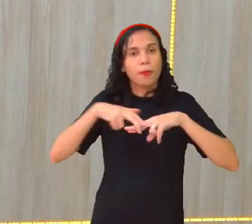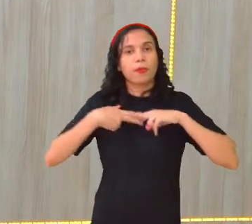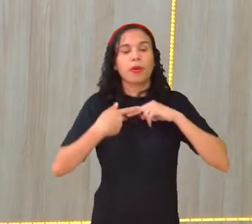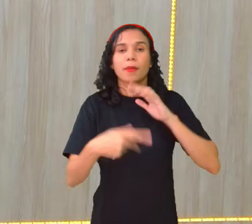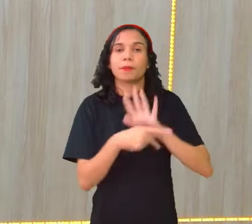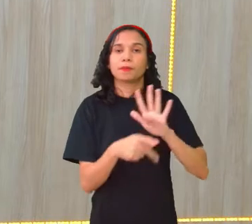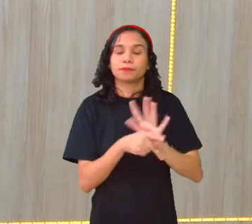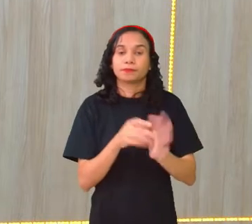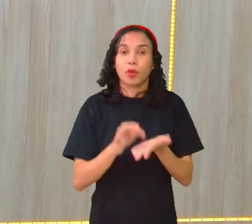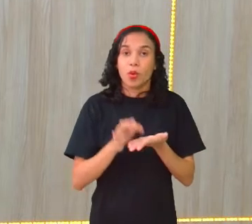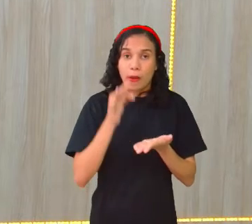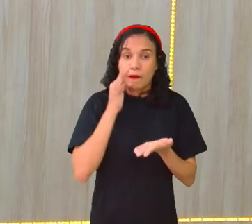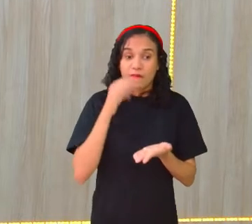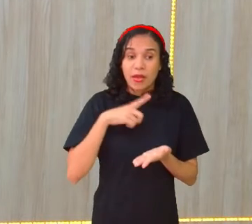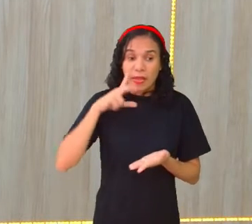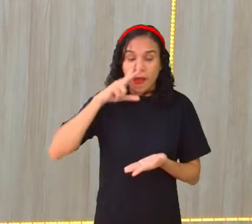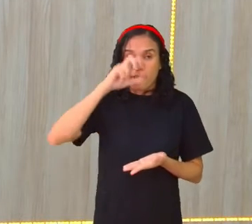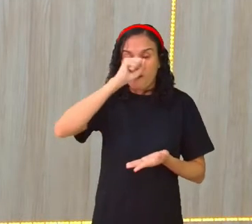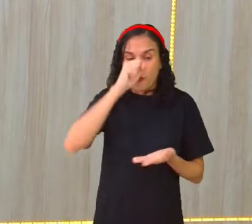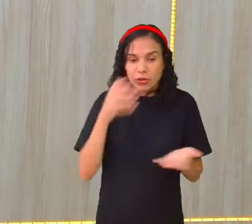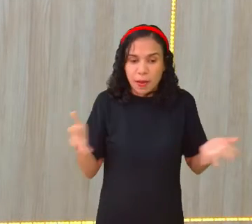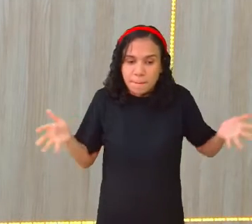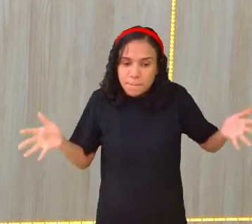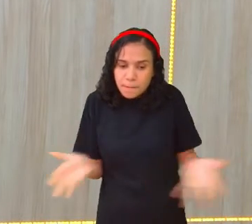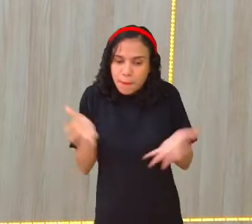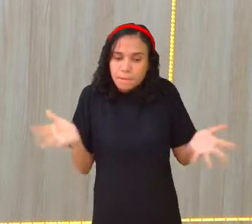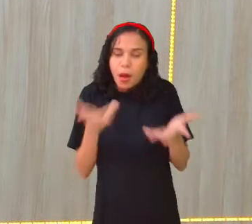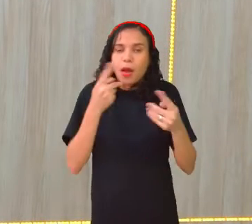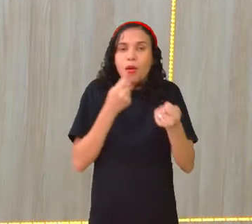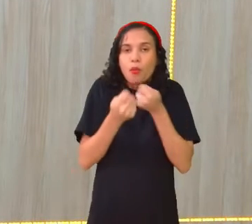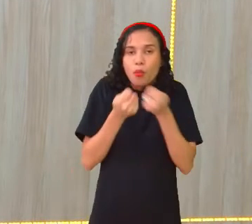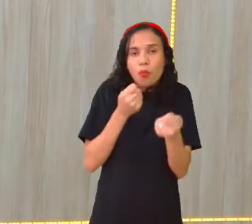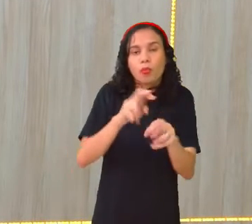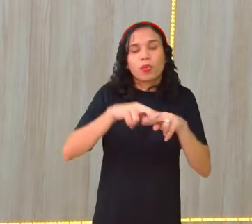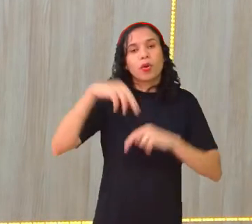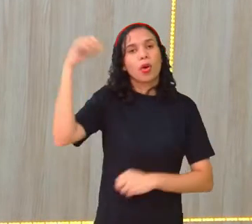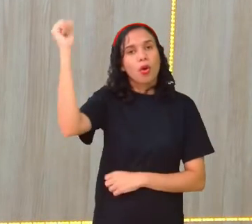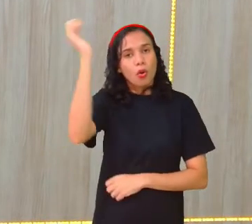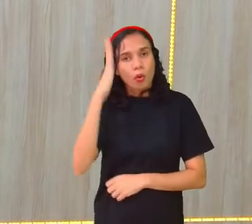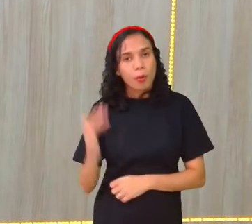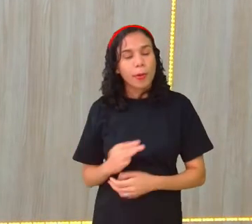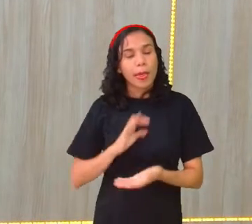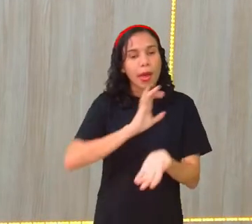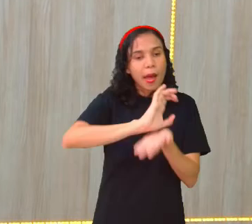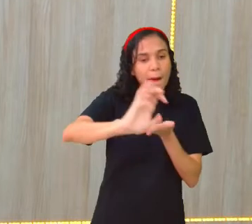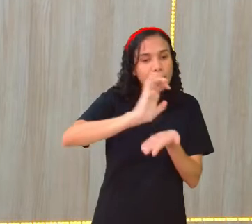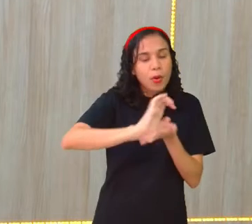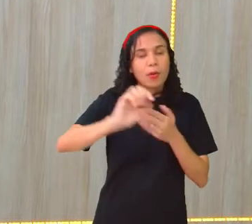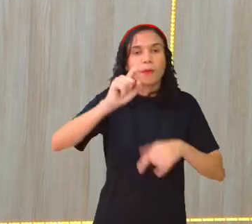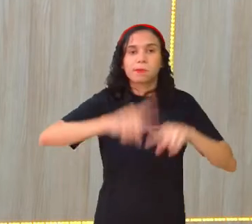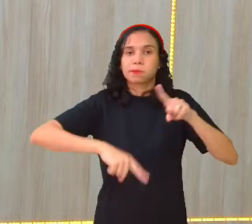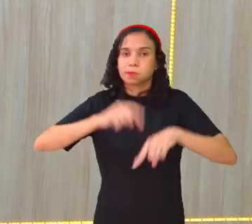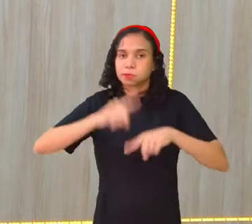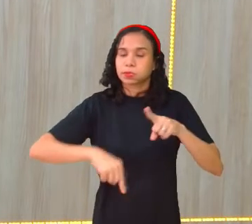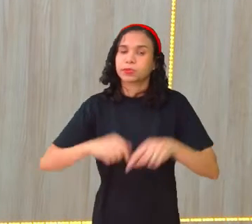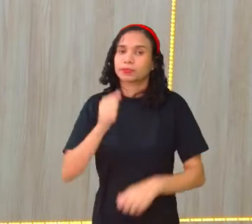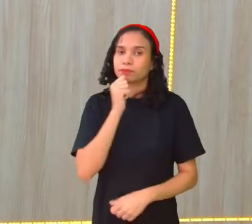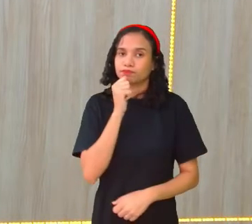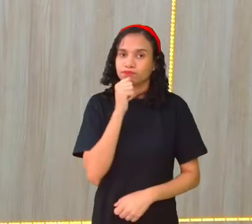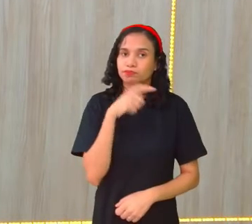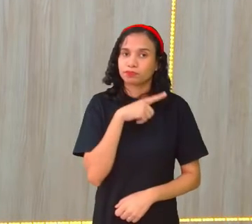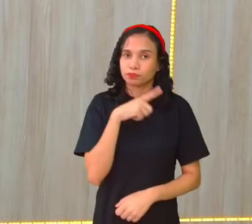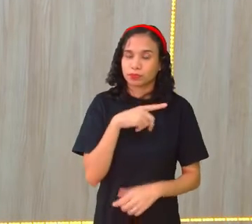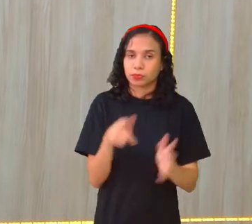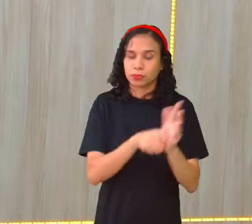café já dava essa força na economia, né, porque o Brasil era um grande exportador desse produto, e ainda tinha mão de